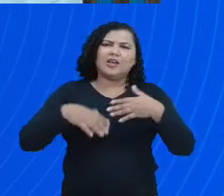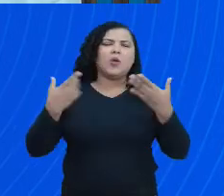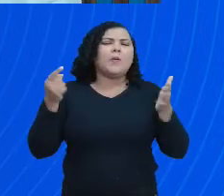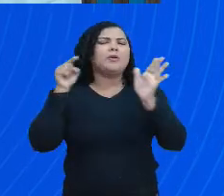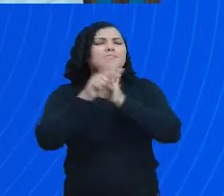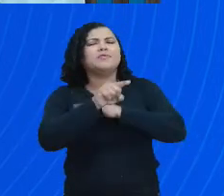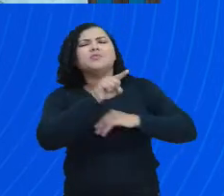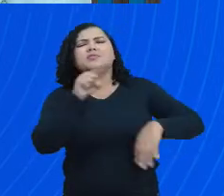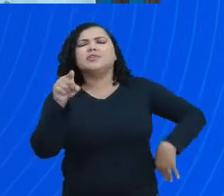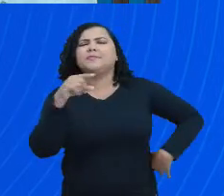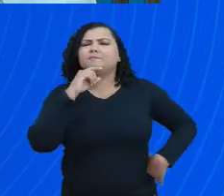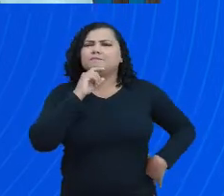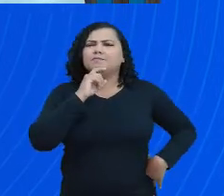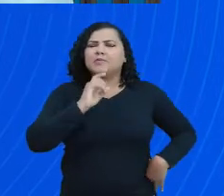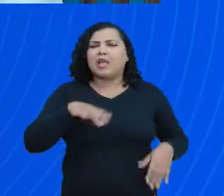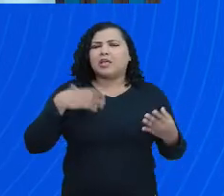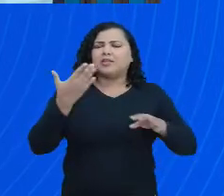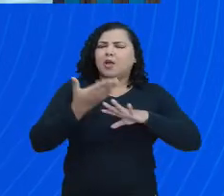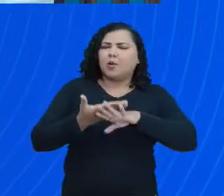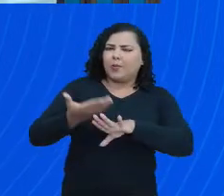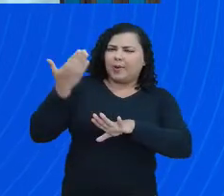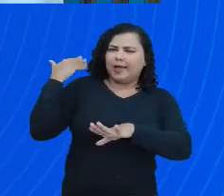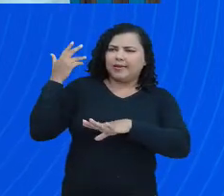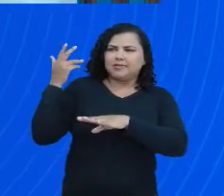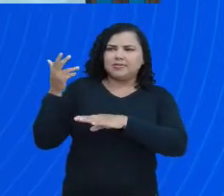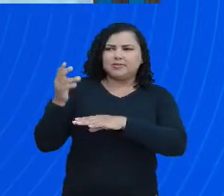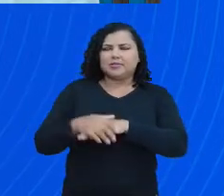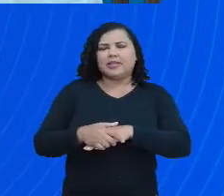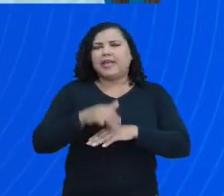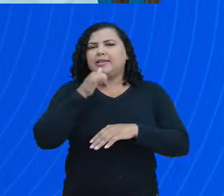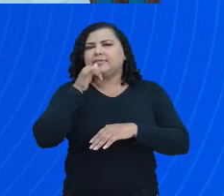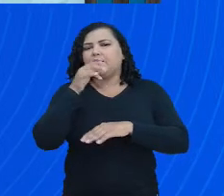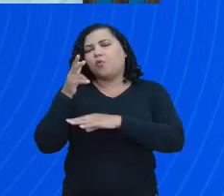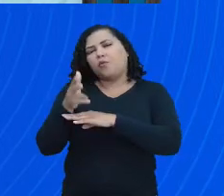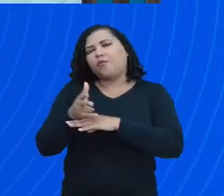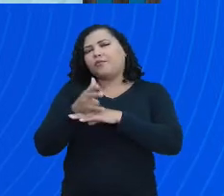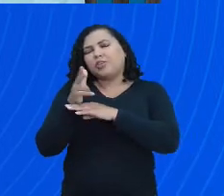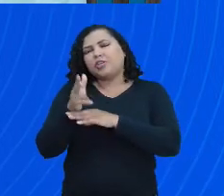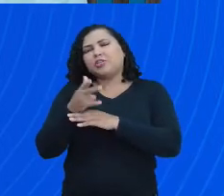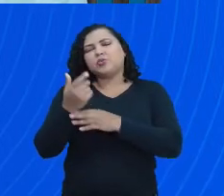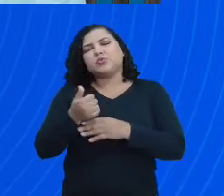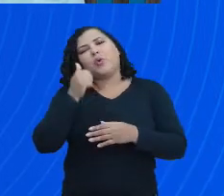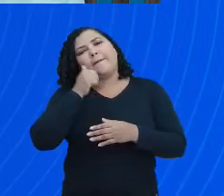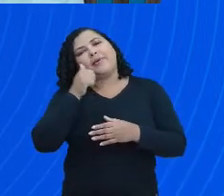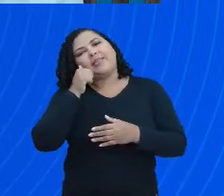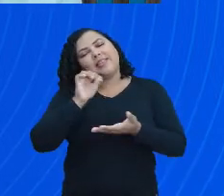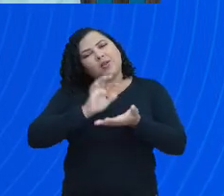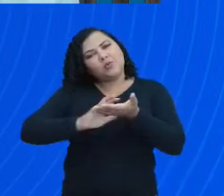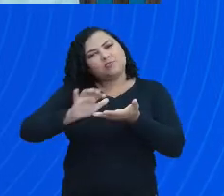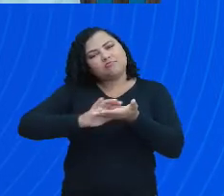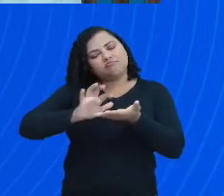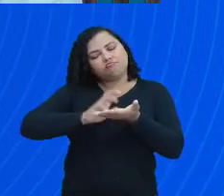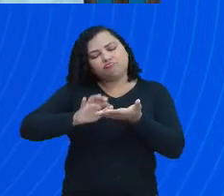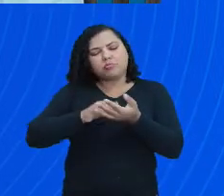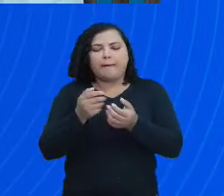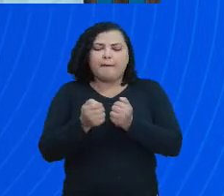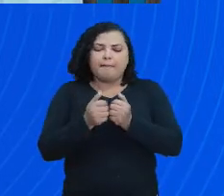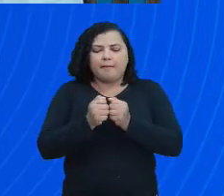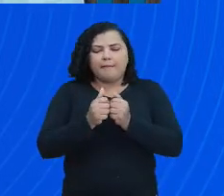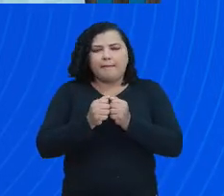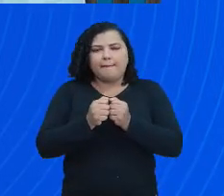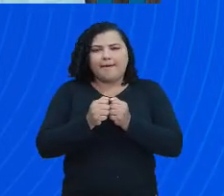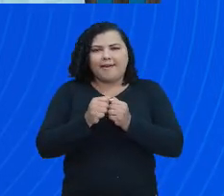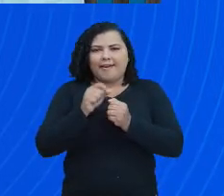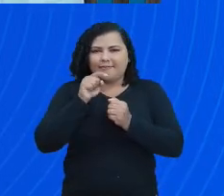pergunto para vocês, a situação anterior de uma menina no celular conversando é familiar para vocês? É uma